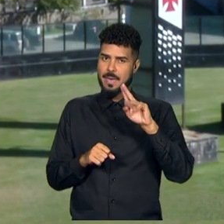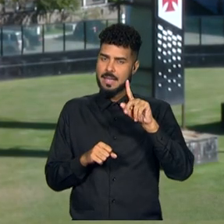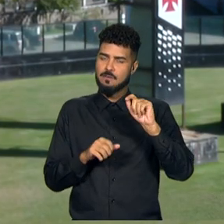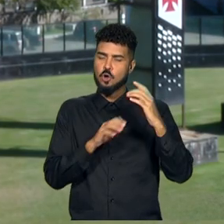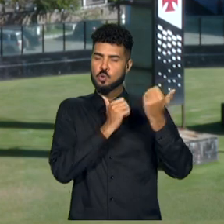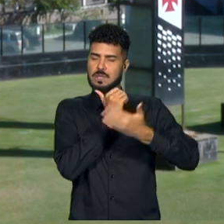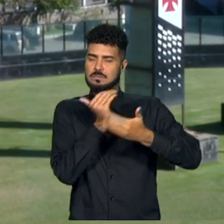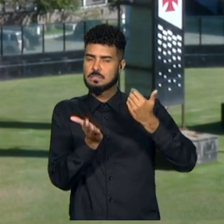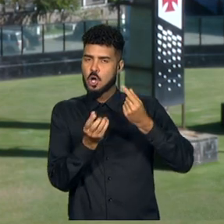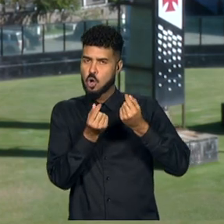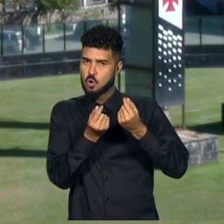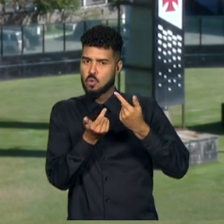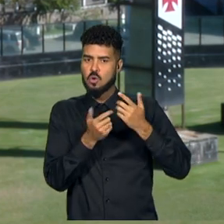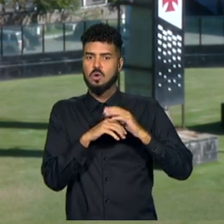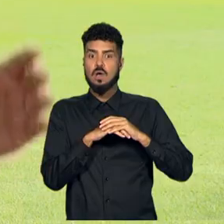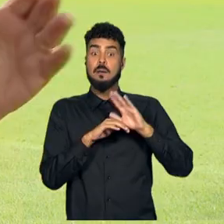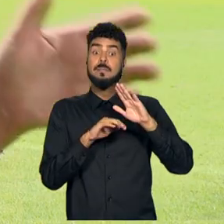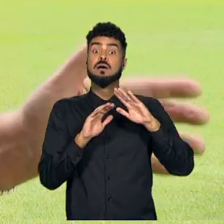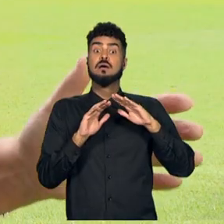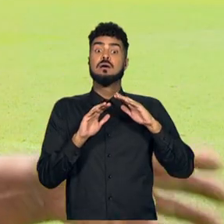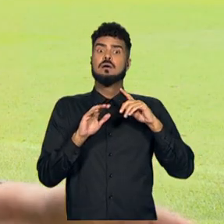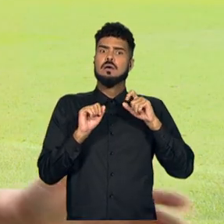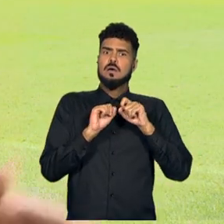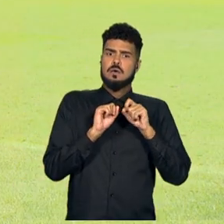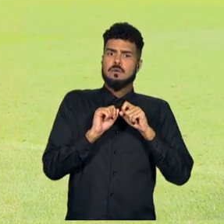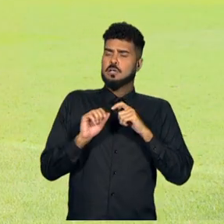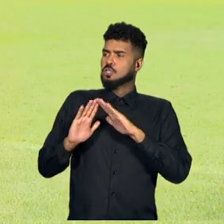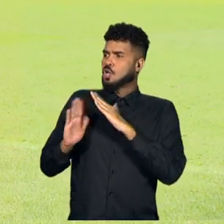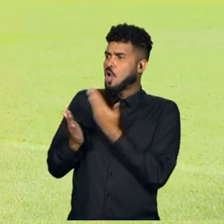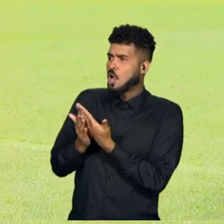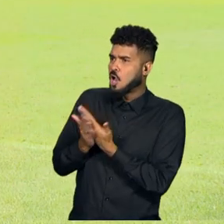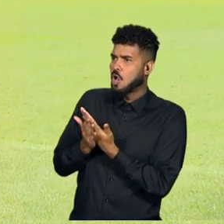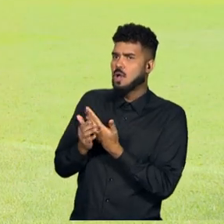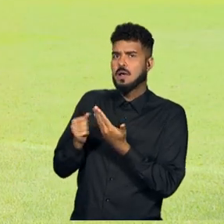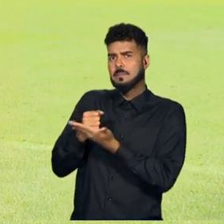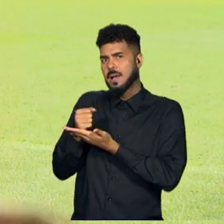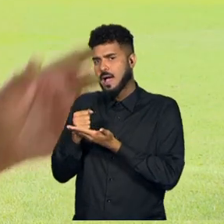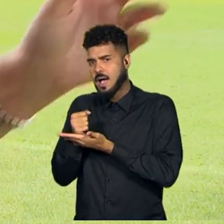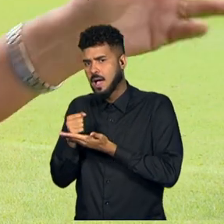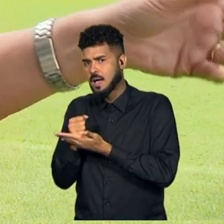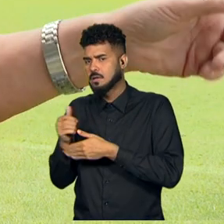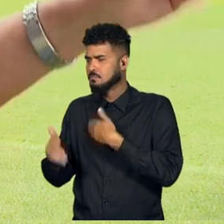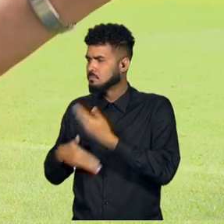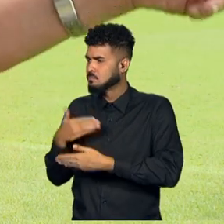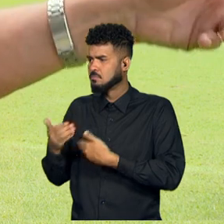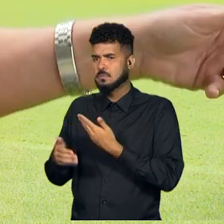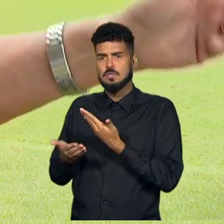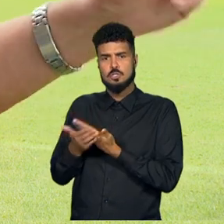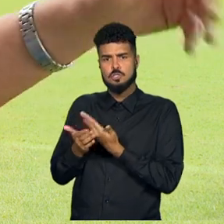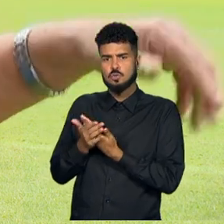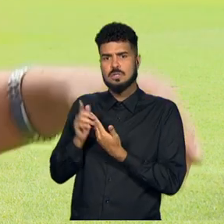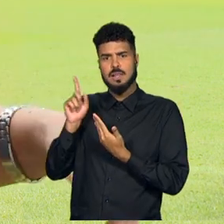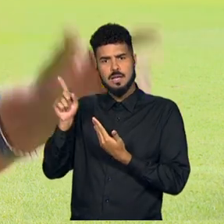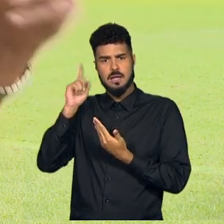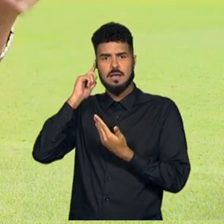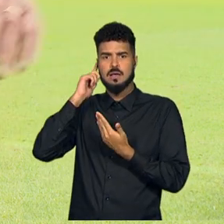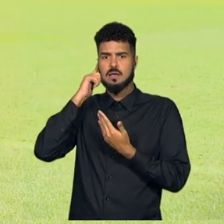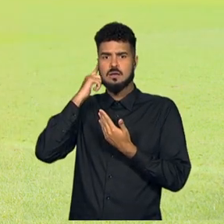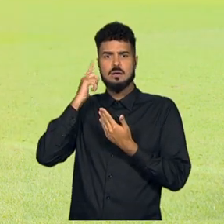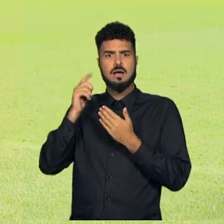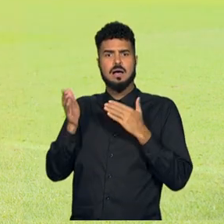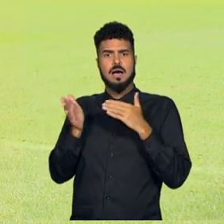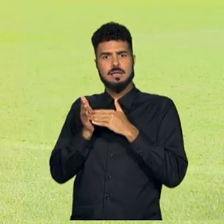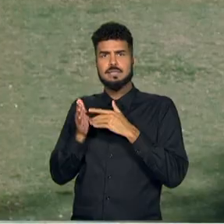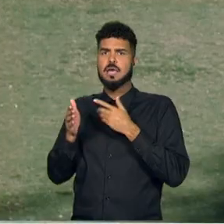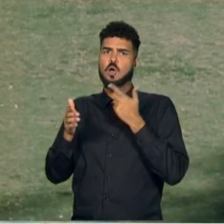doações. Mas o colégio, os meninos da base, estudam lá até